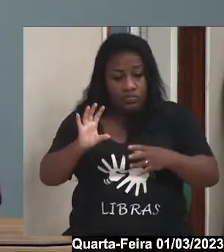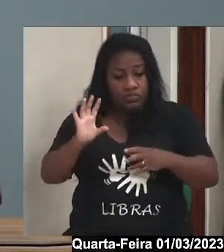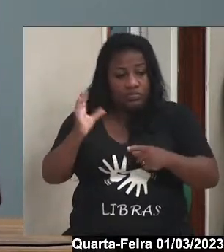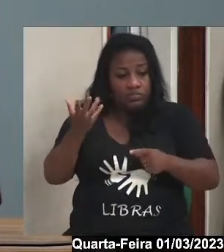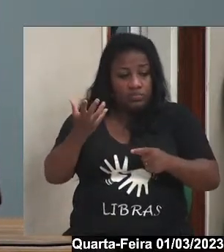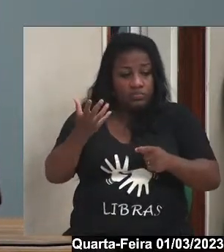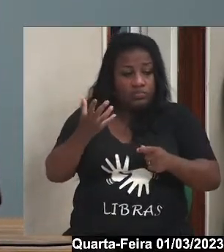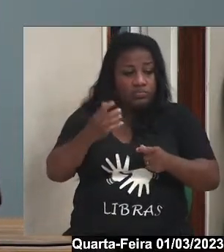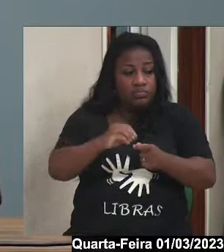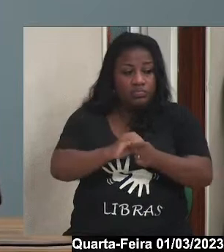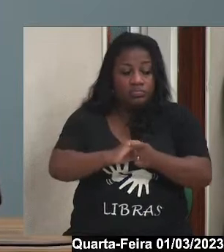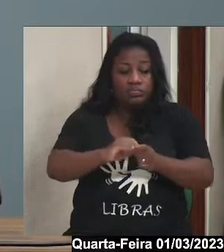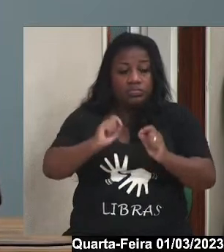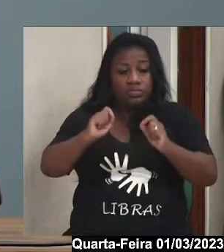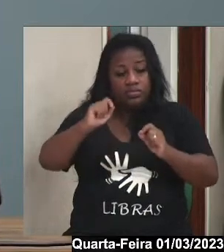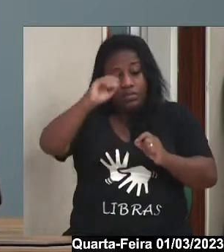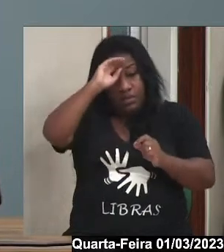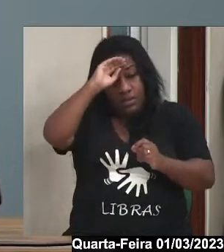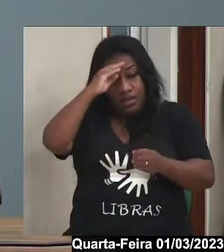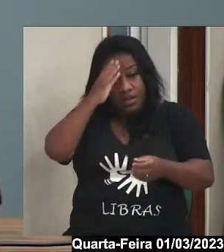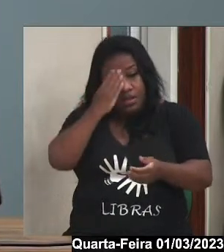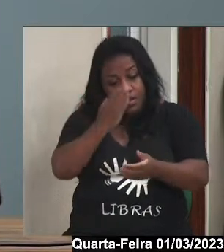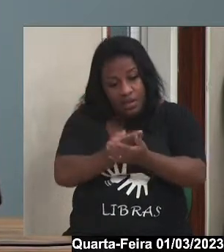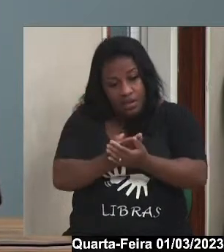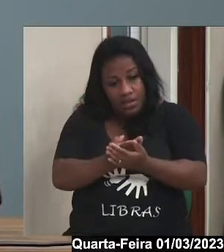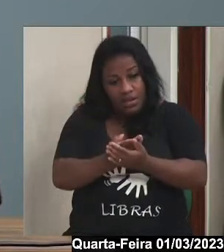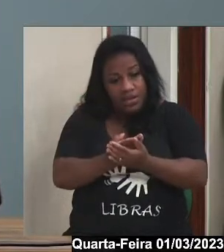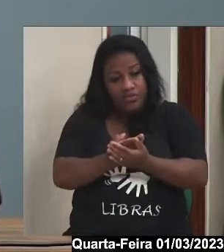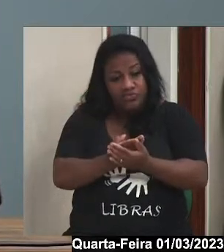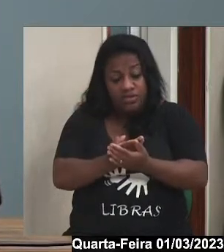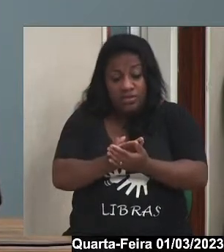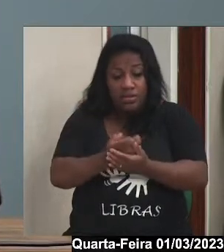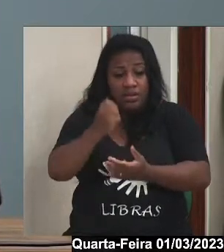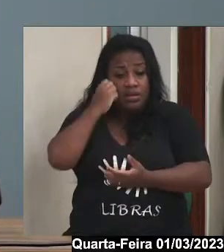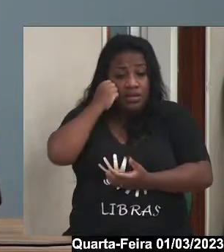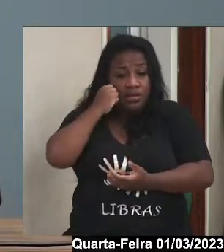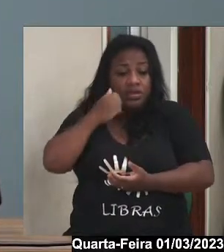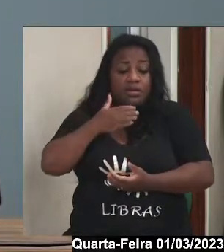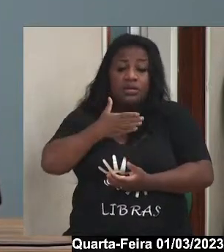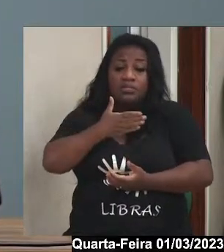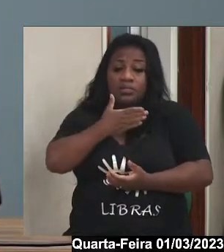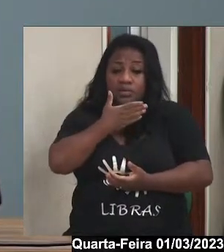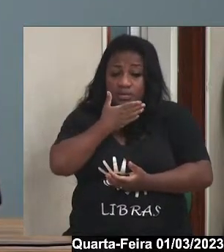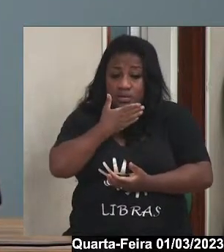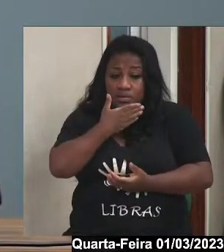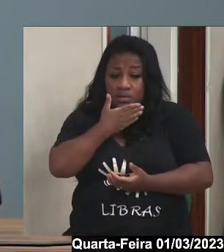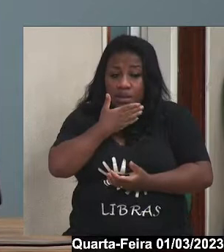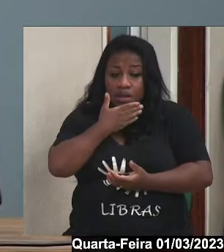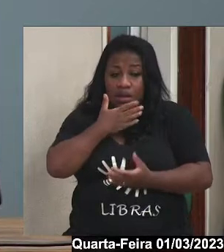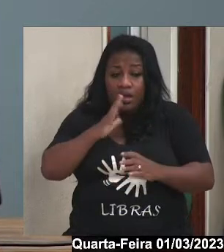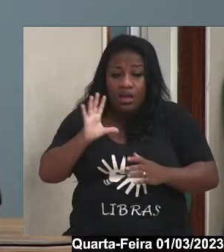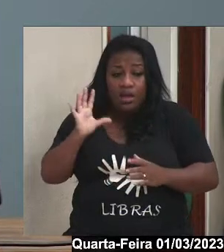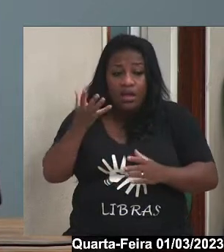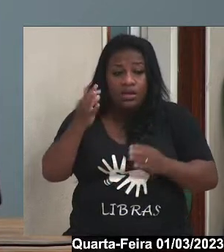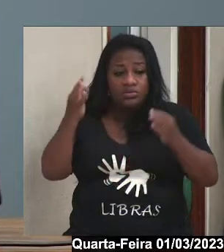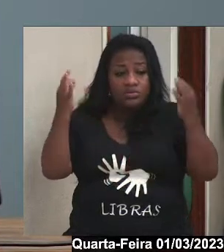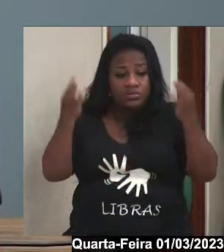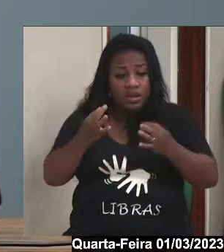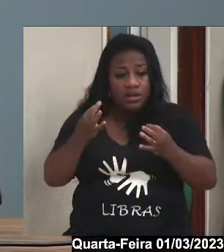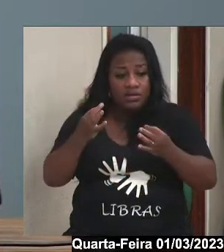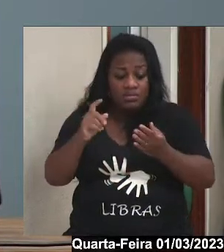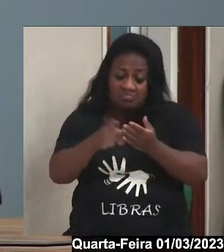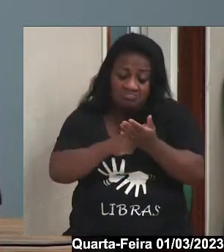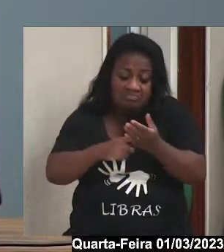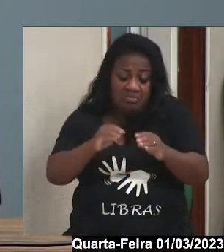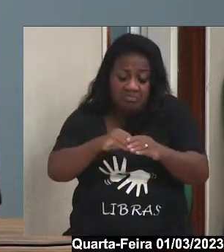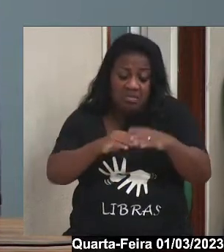que acha correto. Quem acredita que o que o vereador Abidan está falando é correto, vai votar